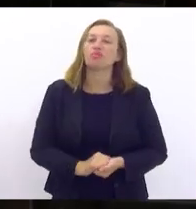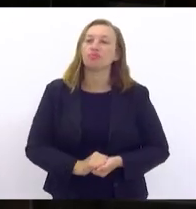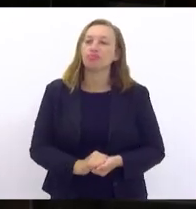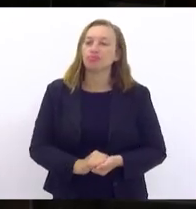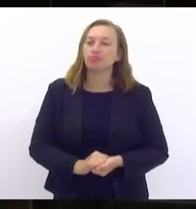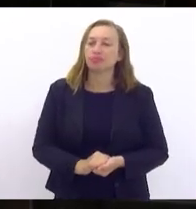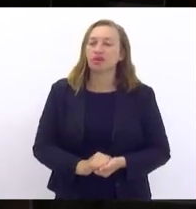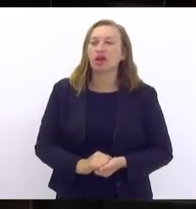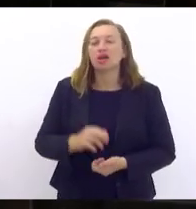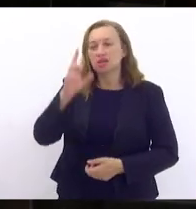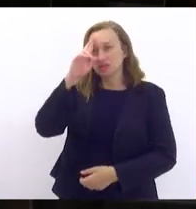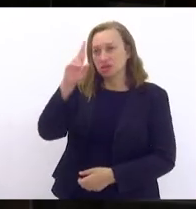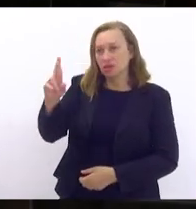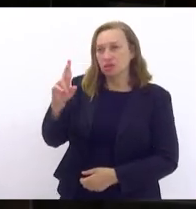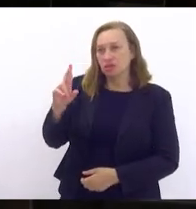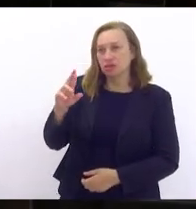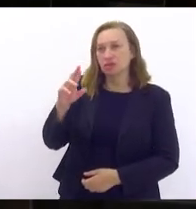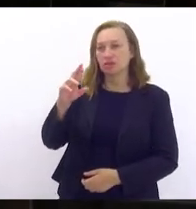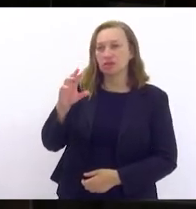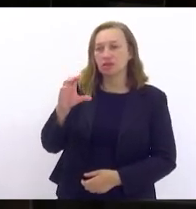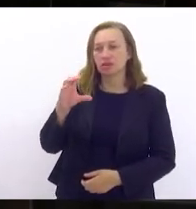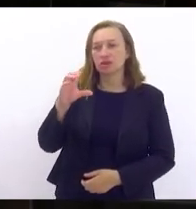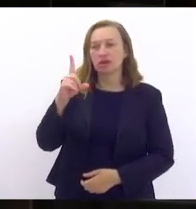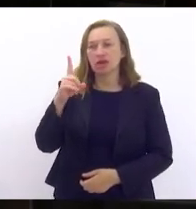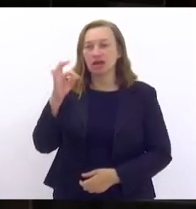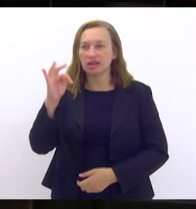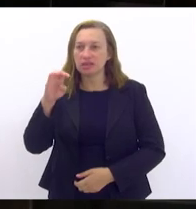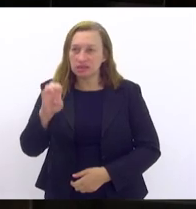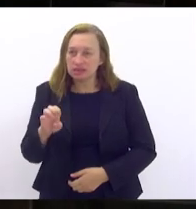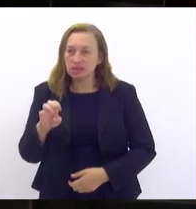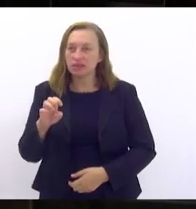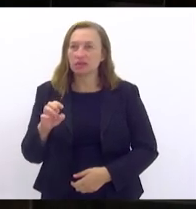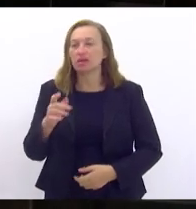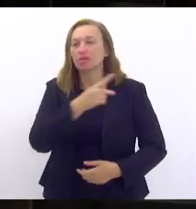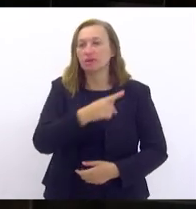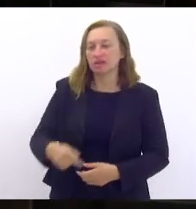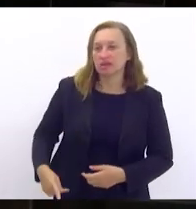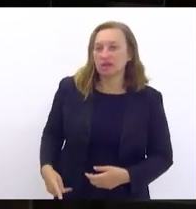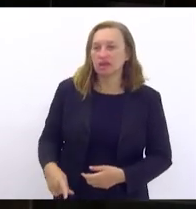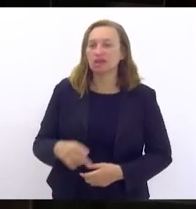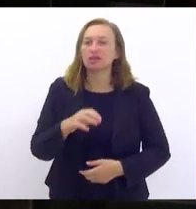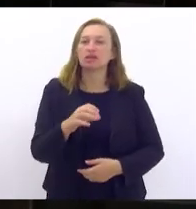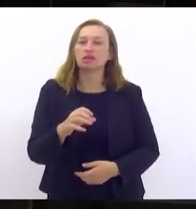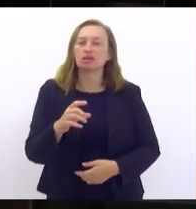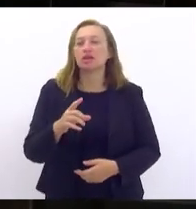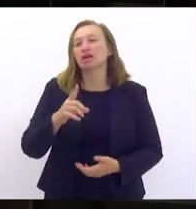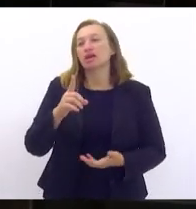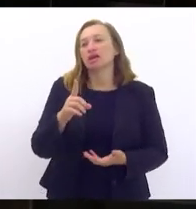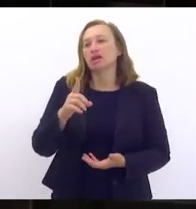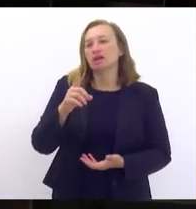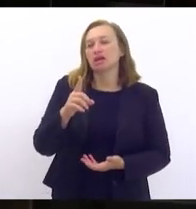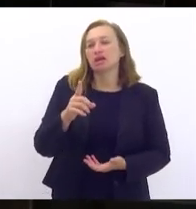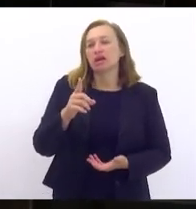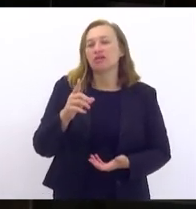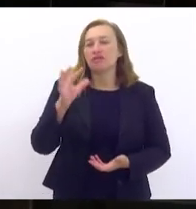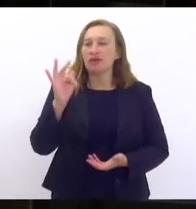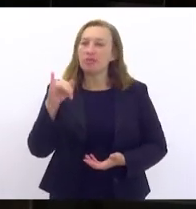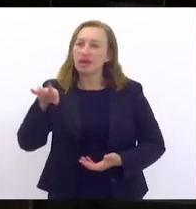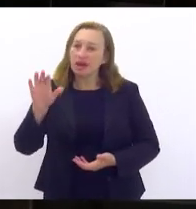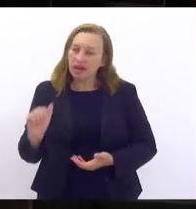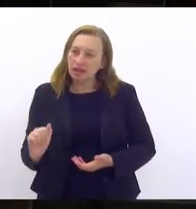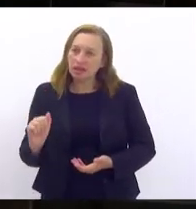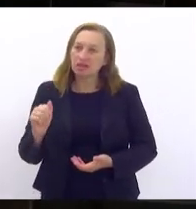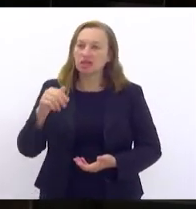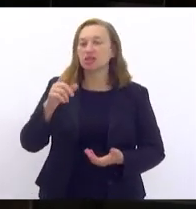ao Senhor Gladstone Santos Presidente está assim perde e a Fabiana Queiroga diretora de Economia circular da